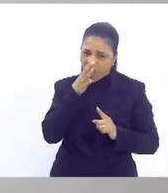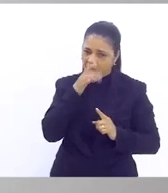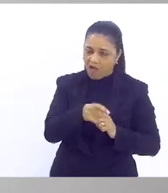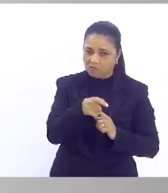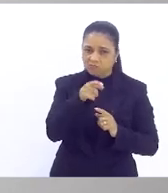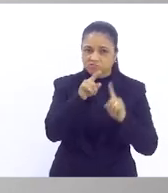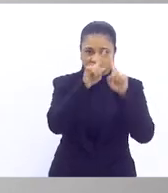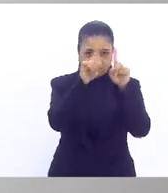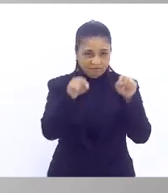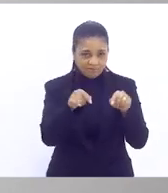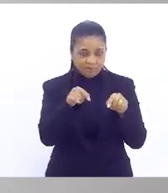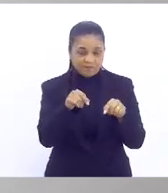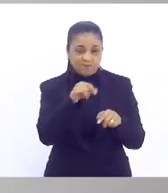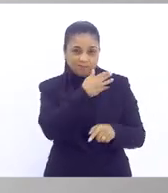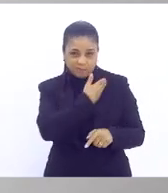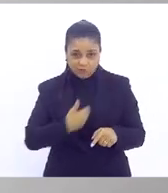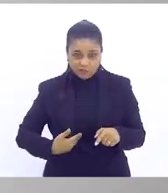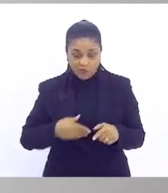Federal